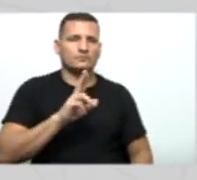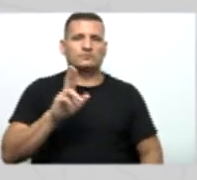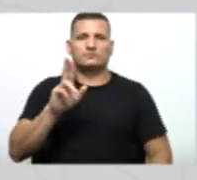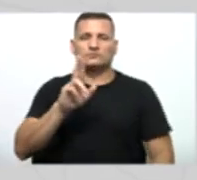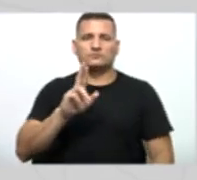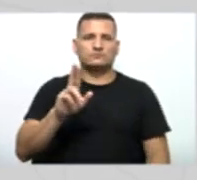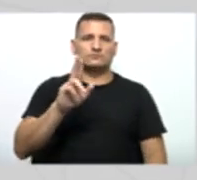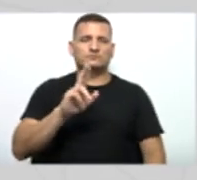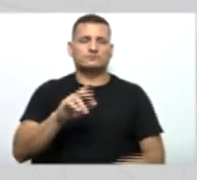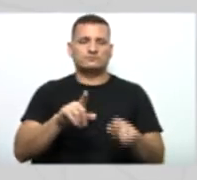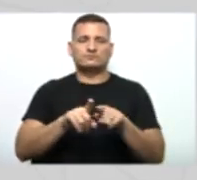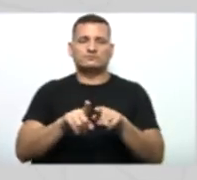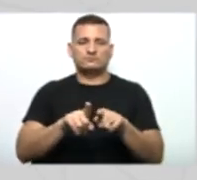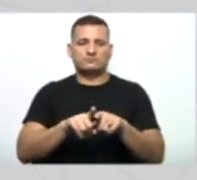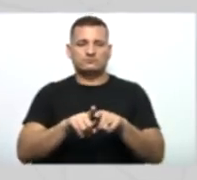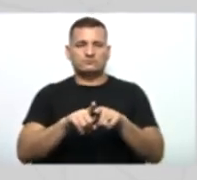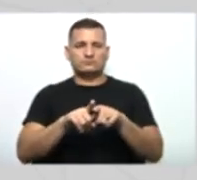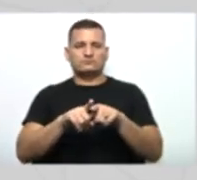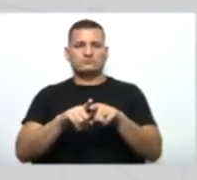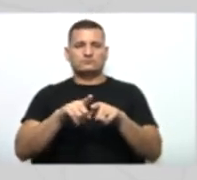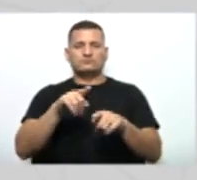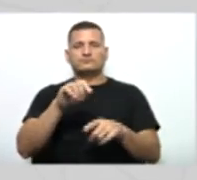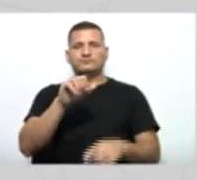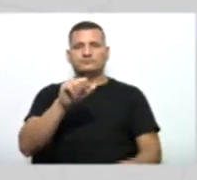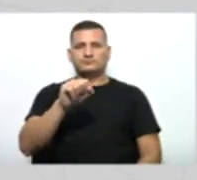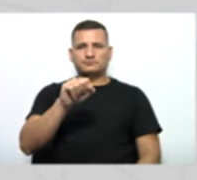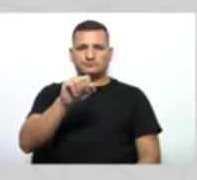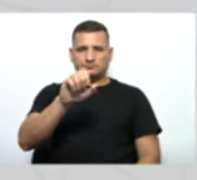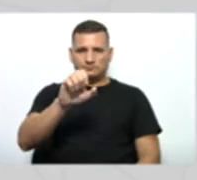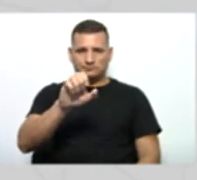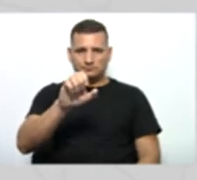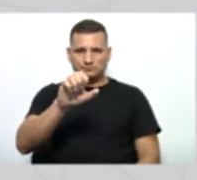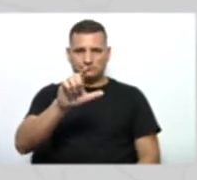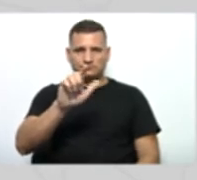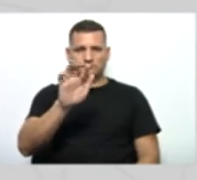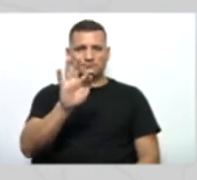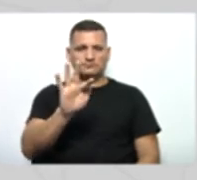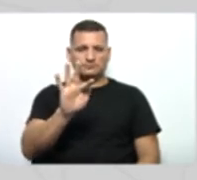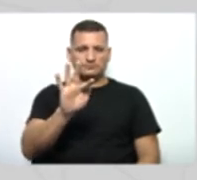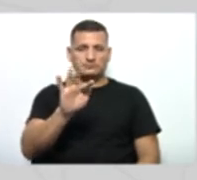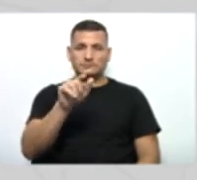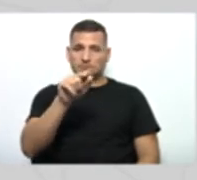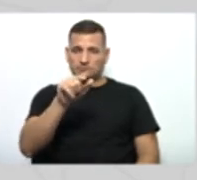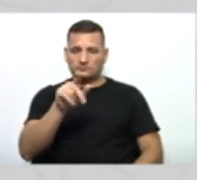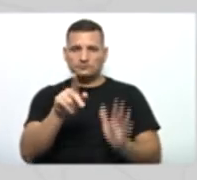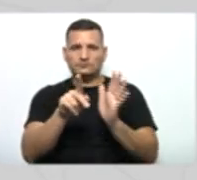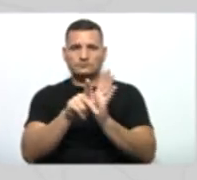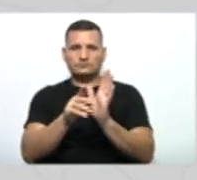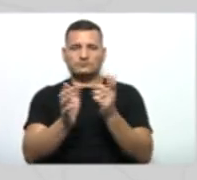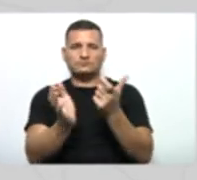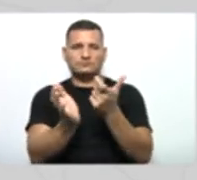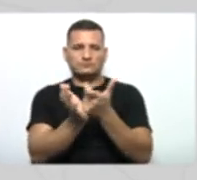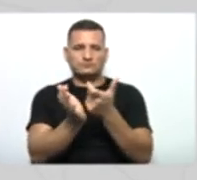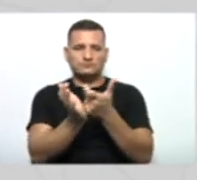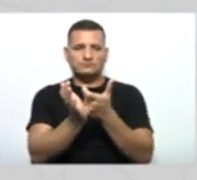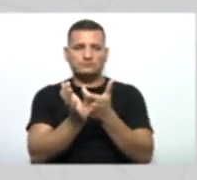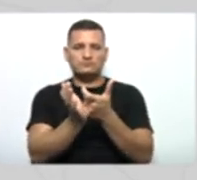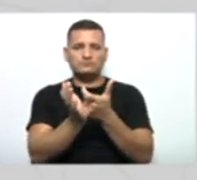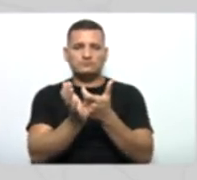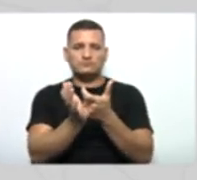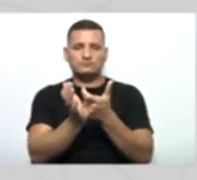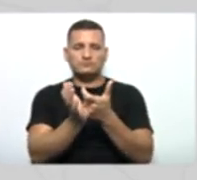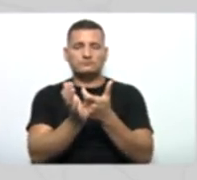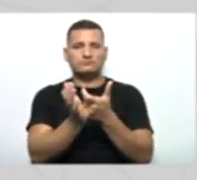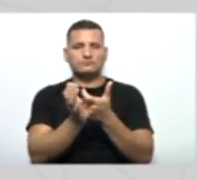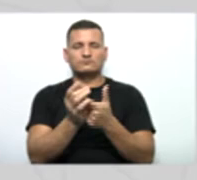também, certo, o padrão da linguagem self. Para determinar que esse atributo pertence à classe. Só que antes do